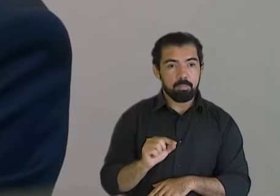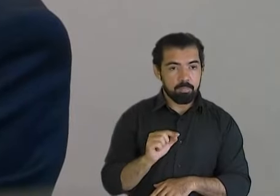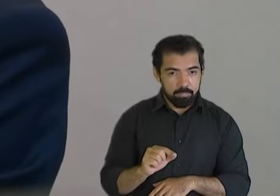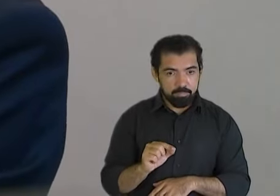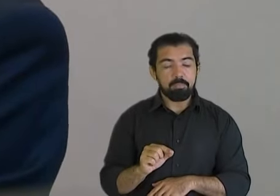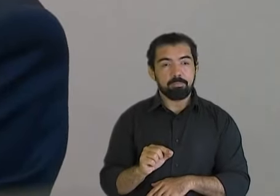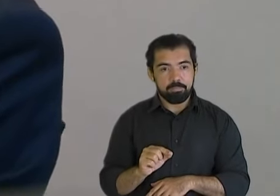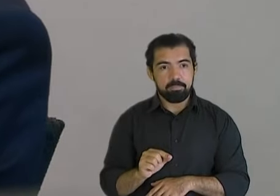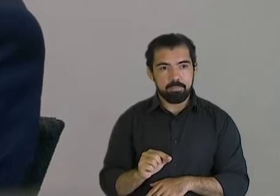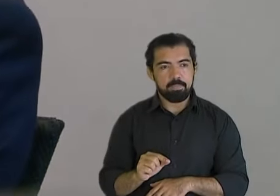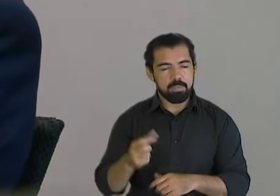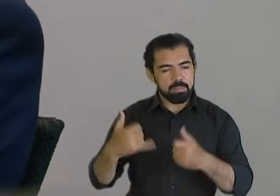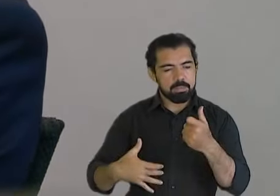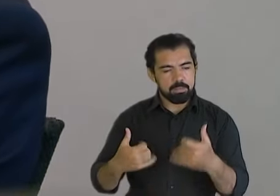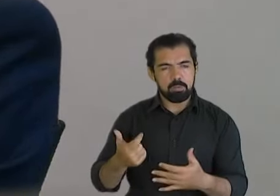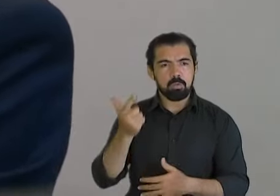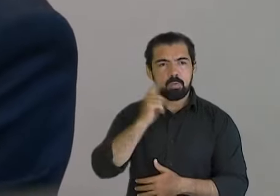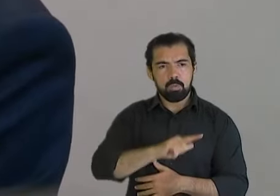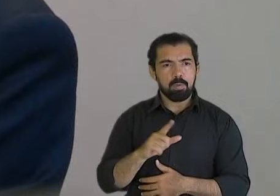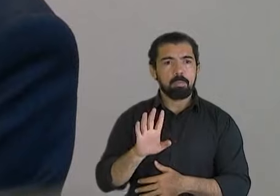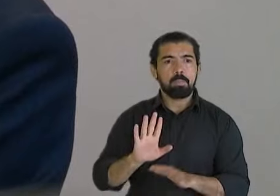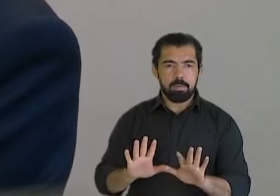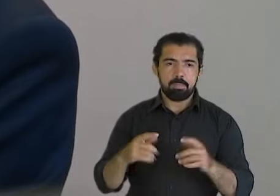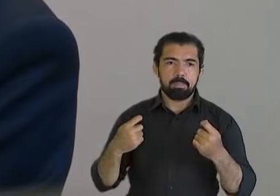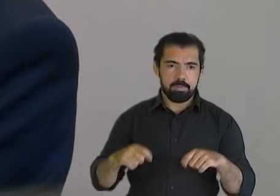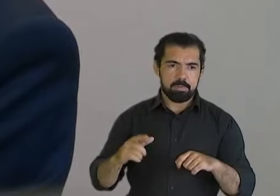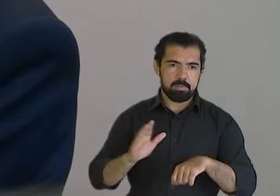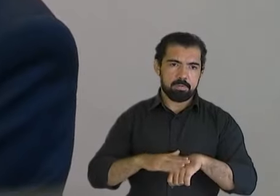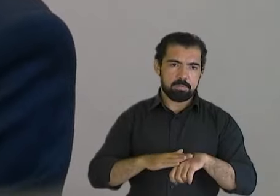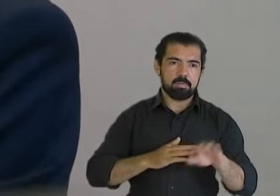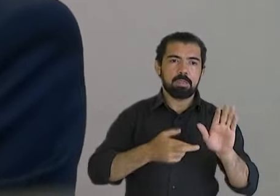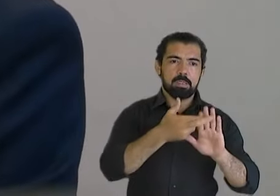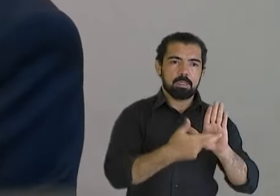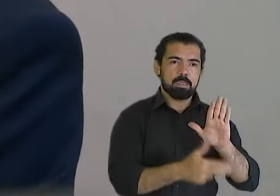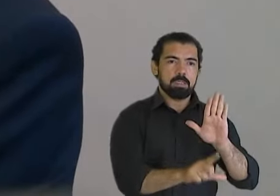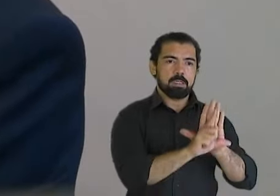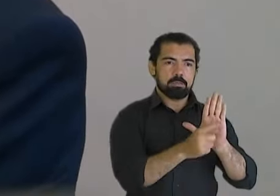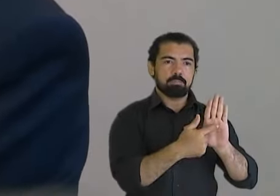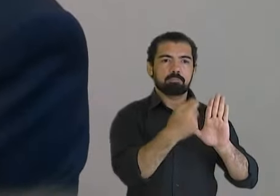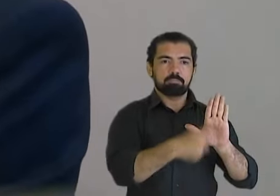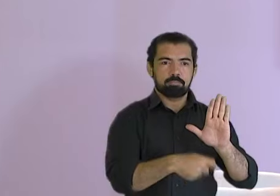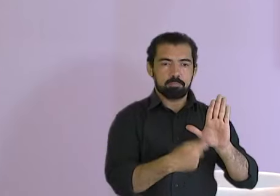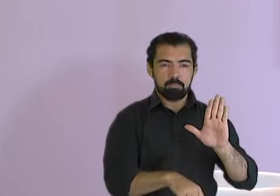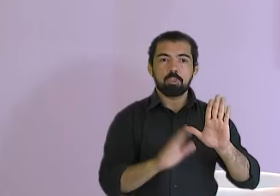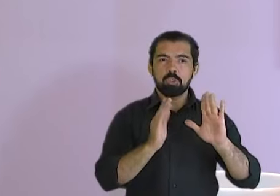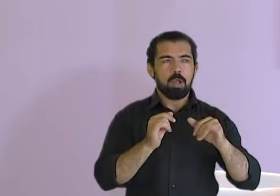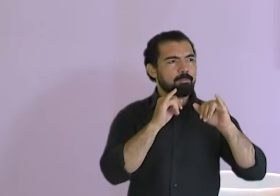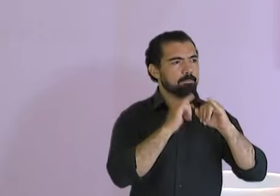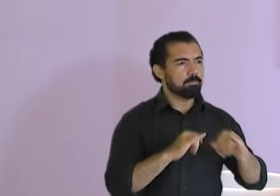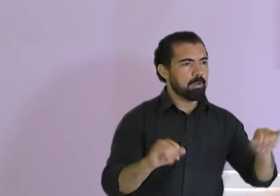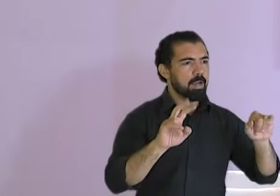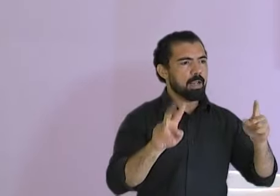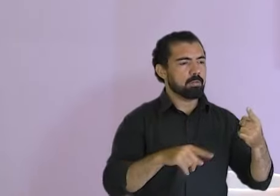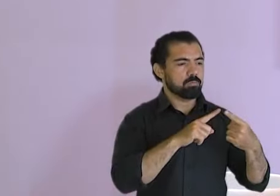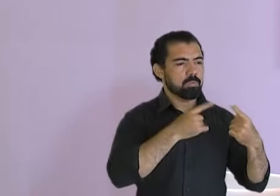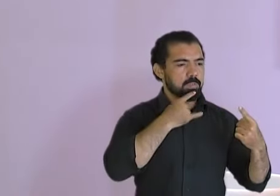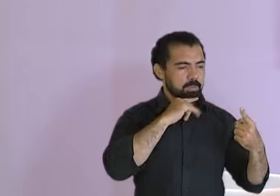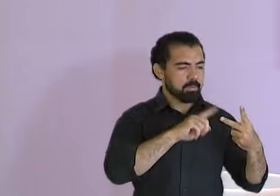novas. Então, até para que se tenha isso, eu preciso regulamentar. Até porque, né, se faz campanha da questão do álcool,